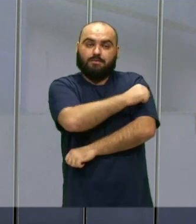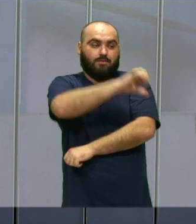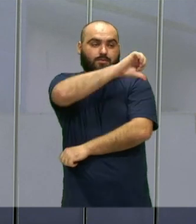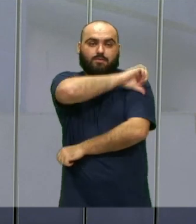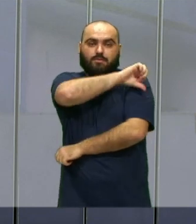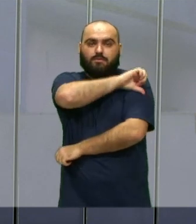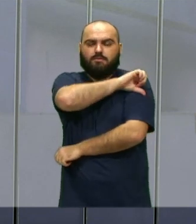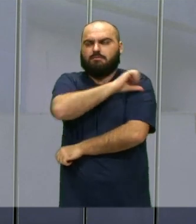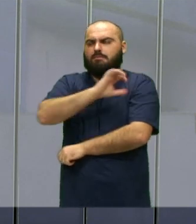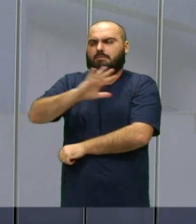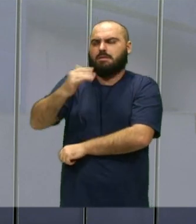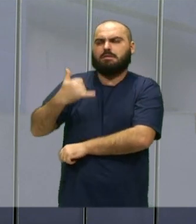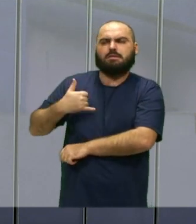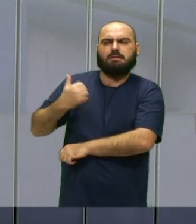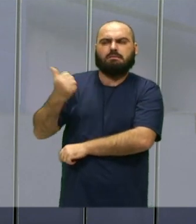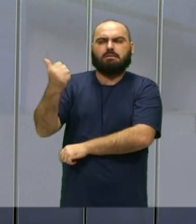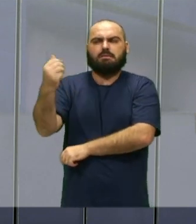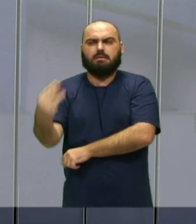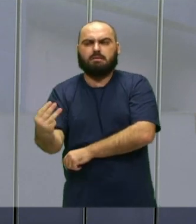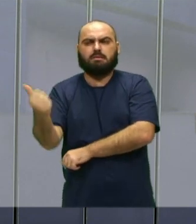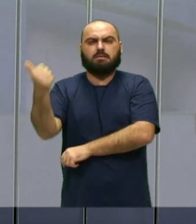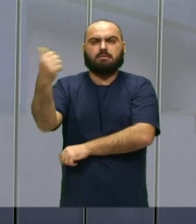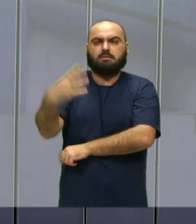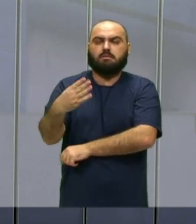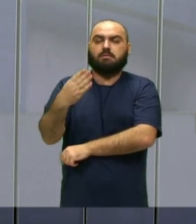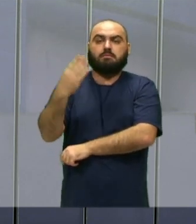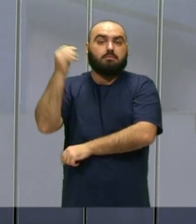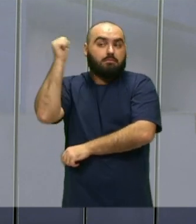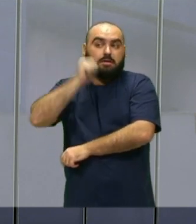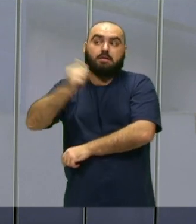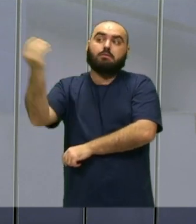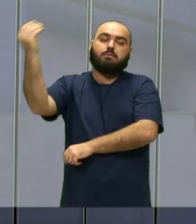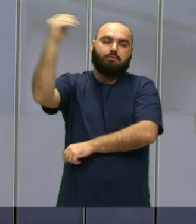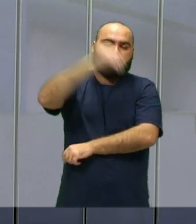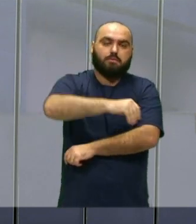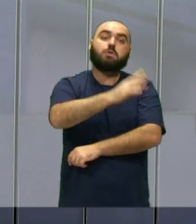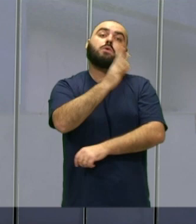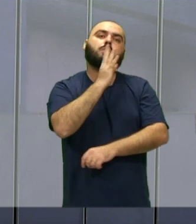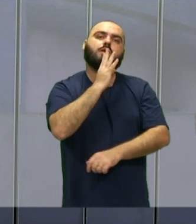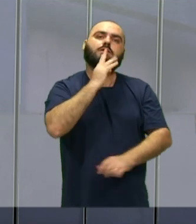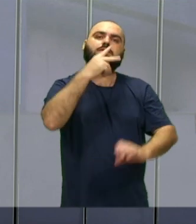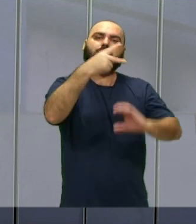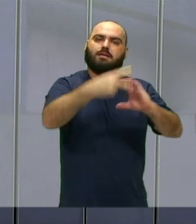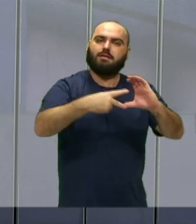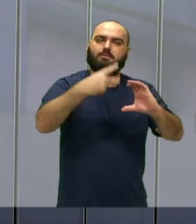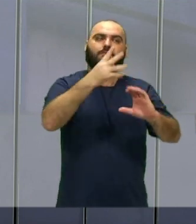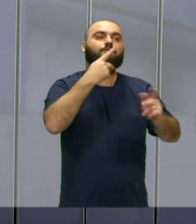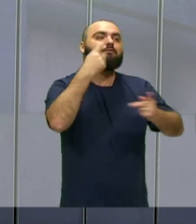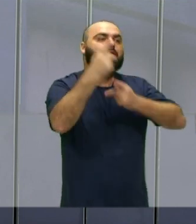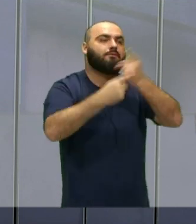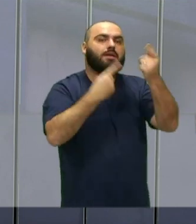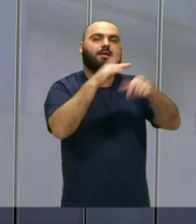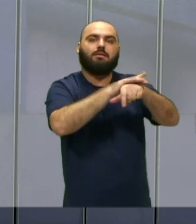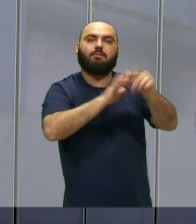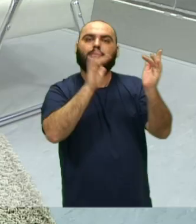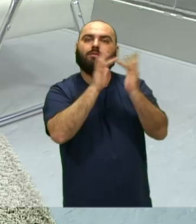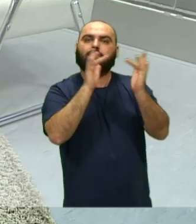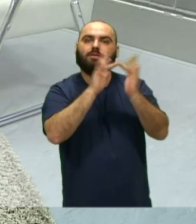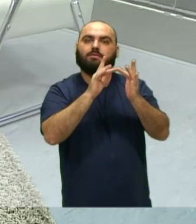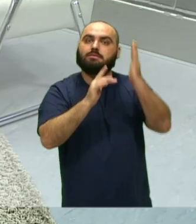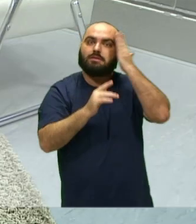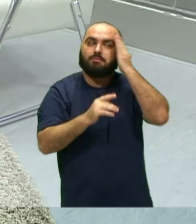ali 13, 14 anos, para conhecer a Câmara de Vereadores, falar com as vereadoras e saber da importância da mulher na